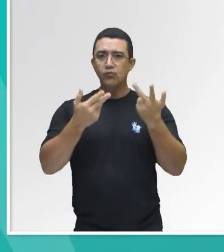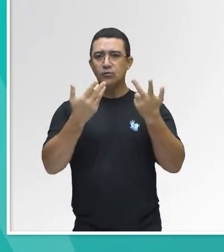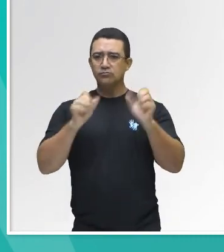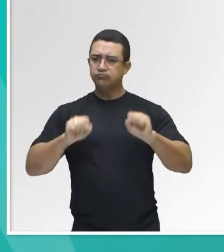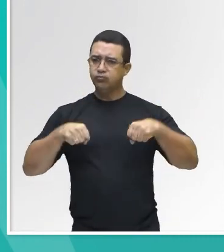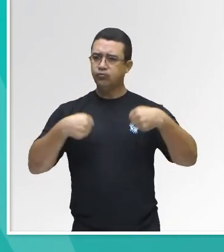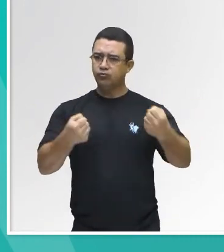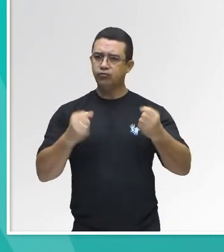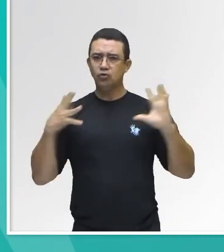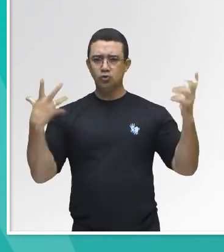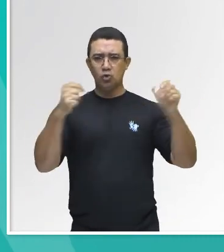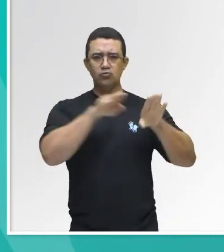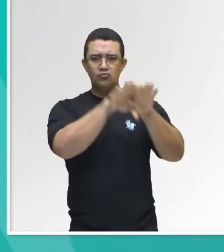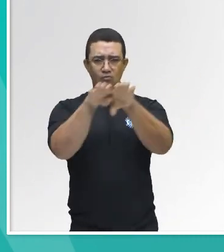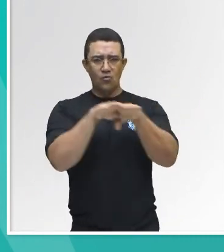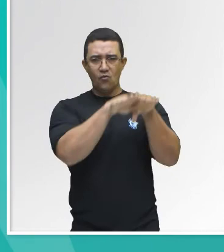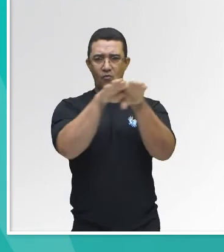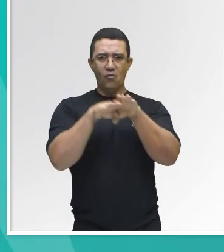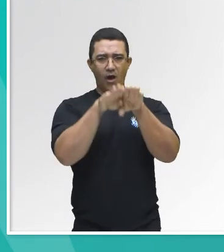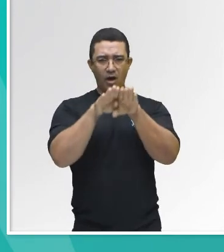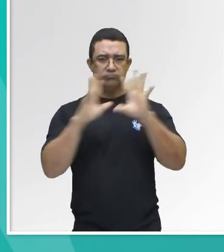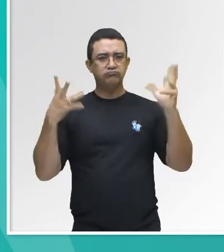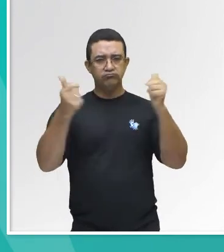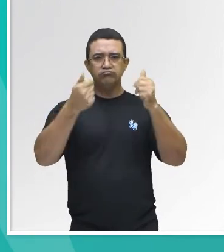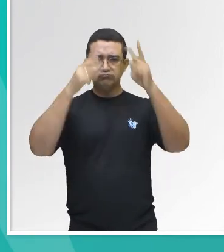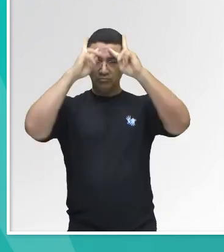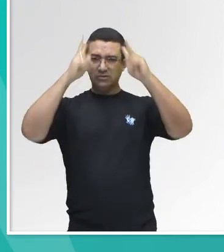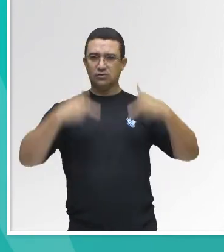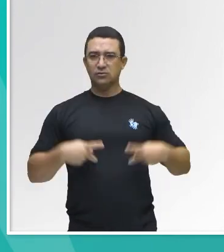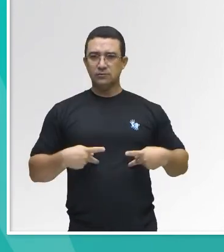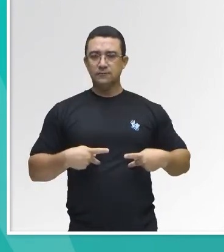questão de igualdade, né? Todos são iguais.